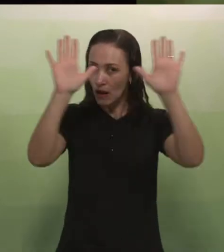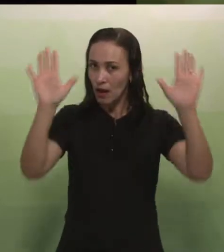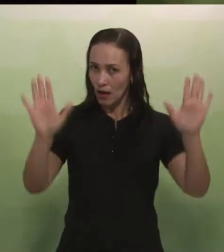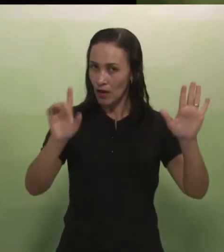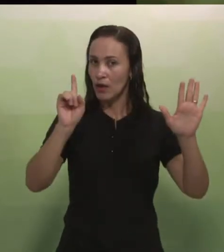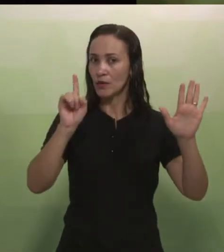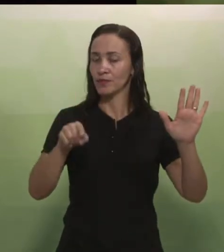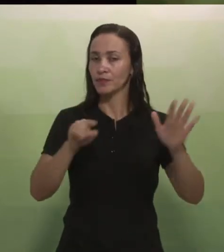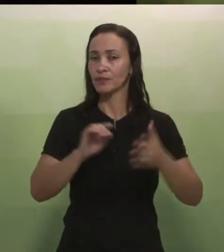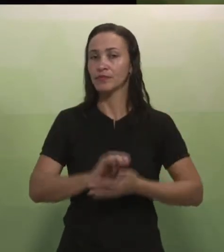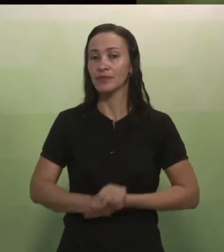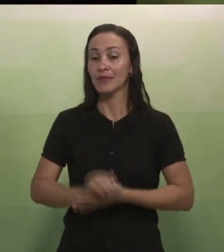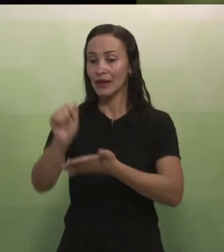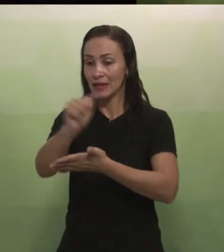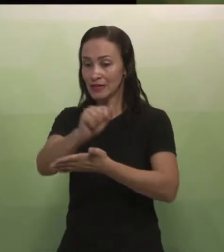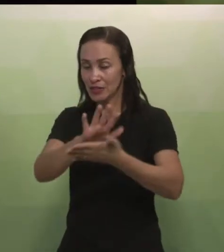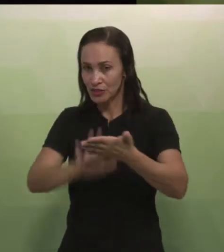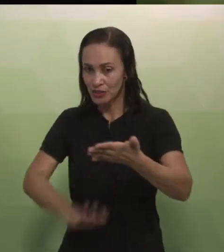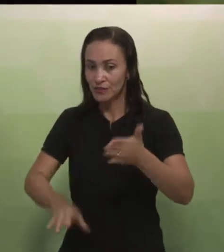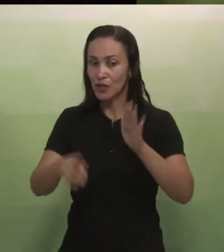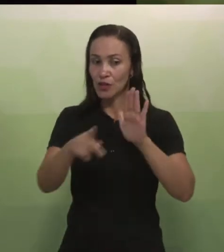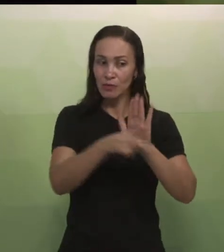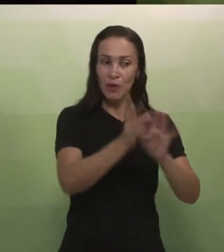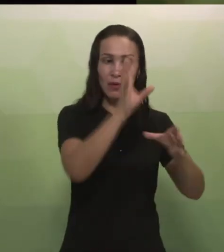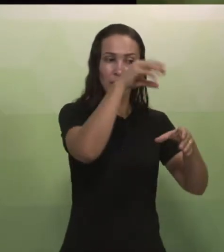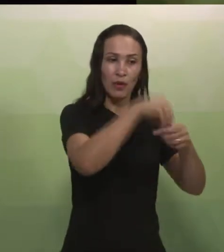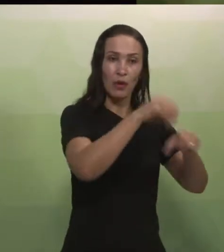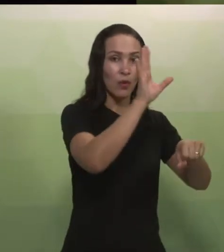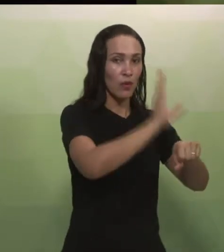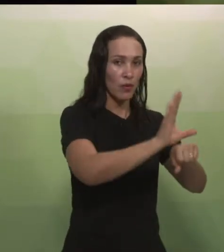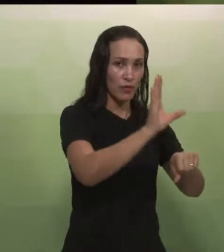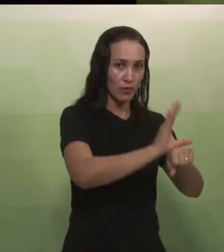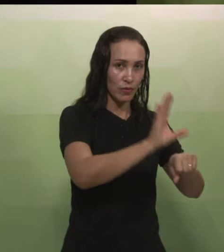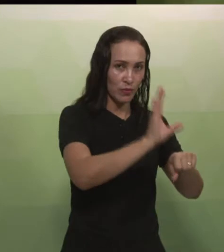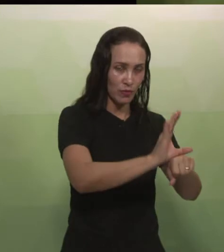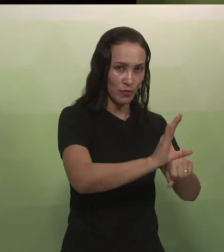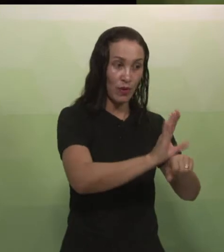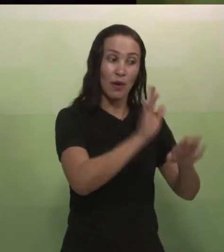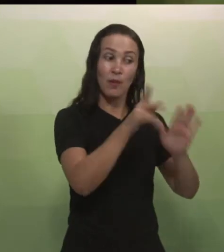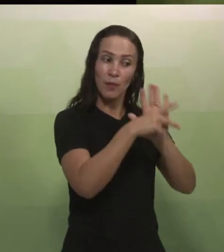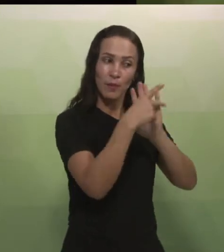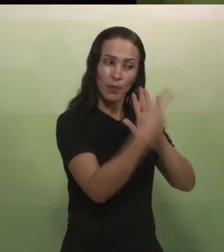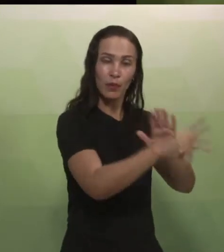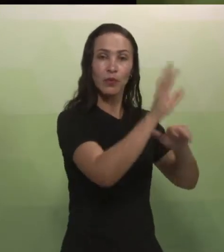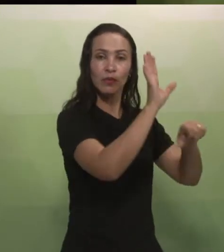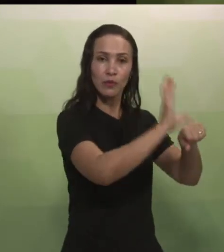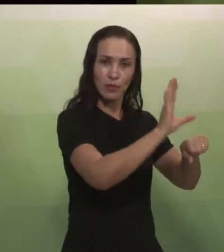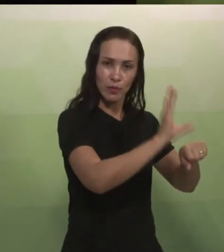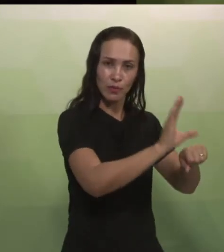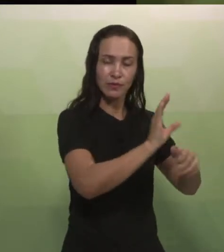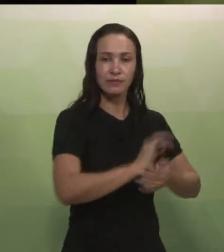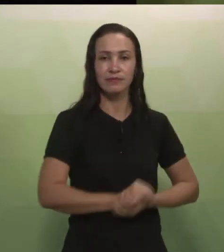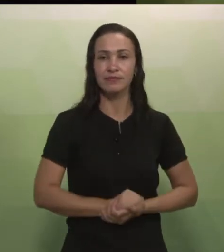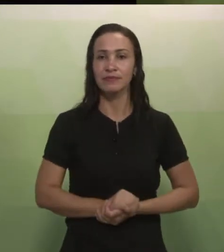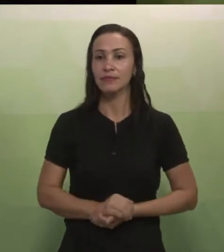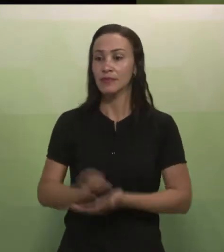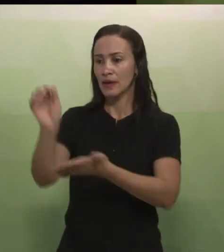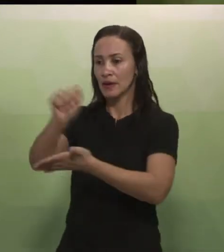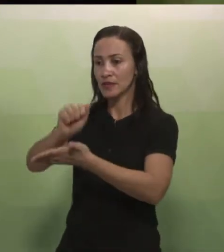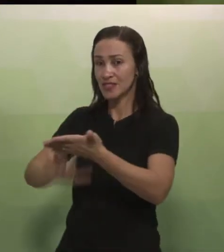claro. As atividades que pertencem internamente ao curso pertencem ao curso. E